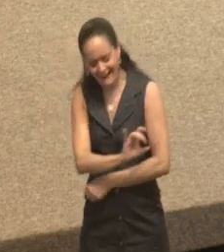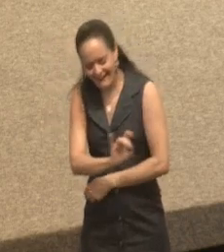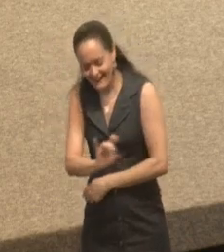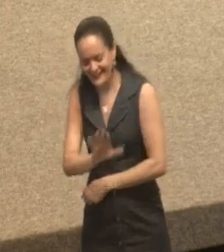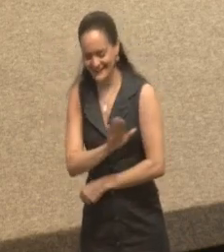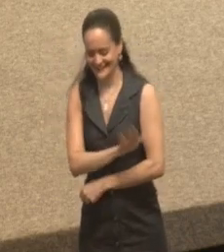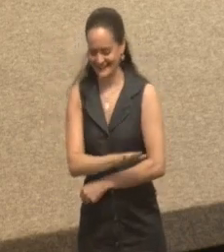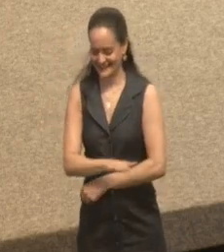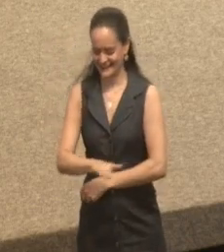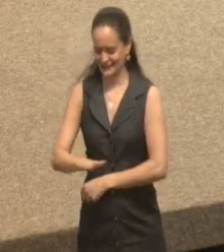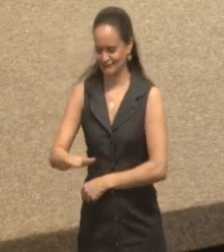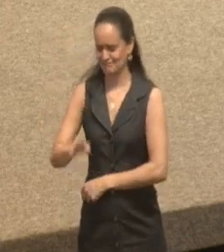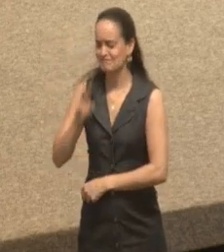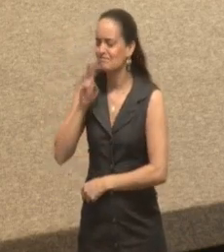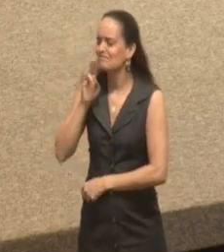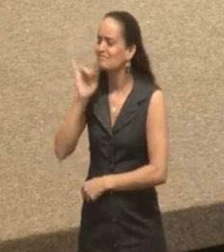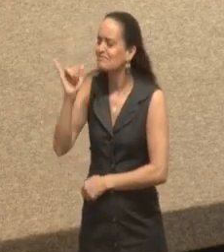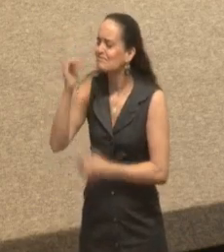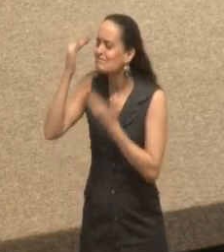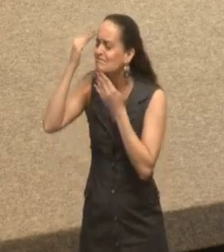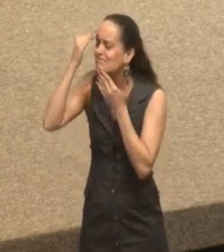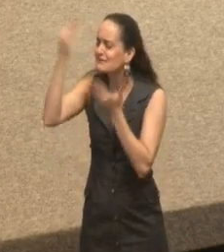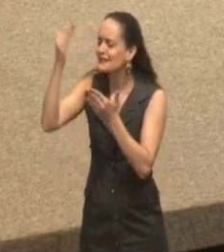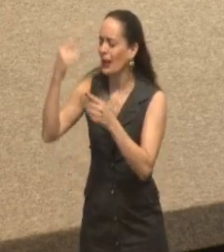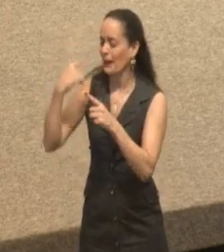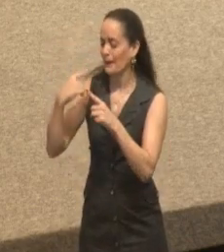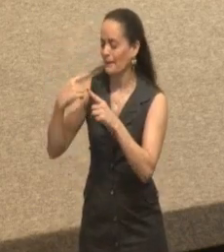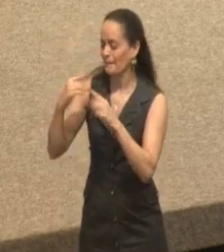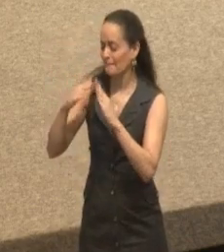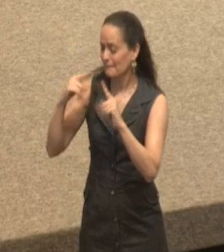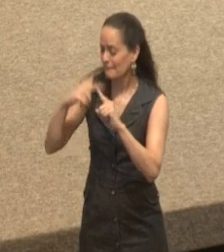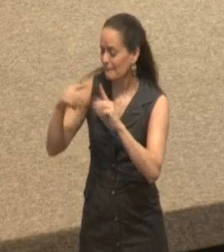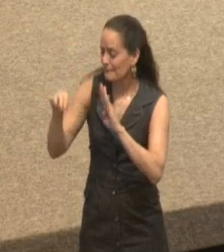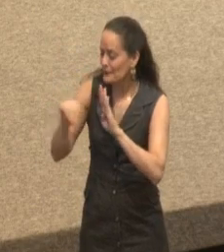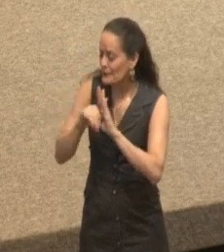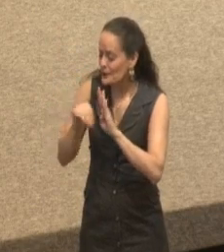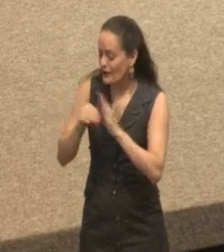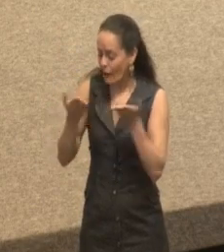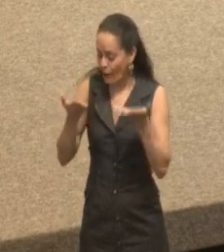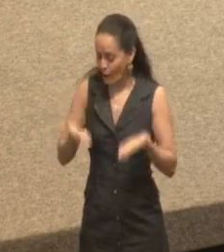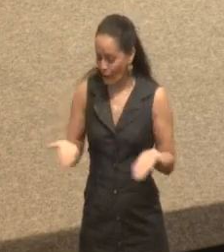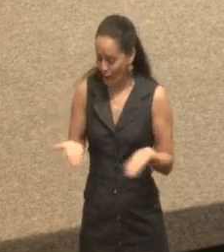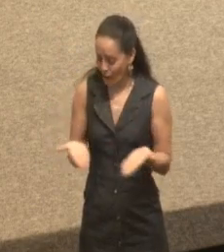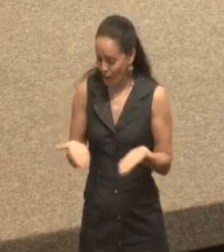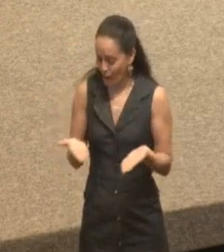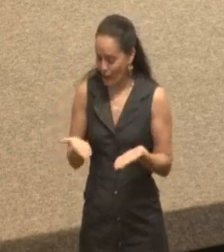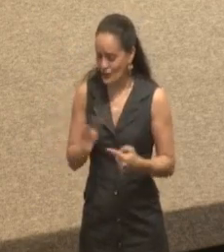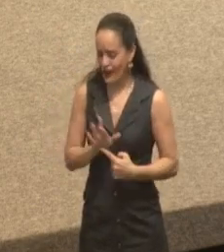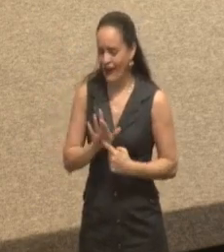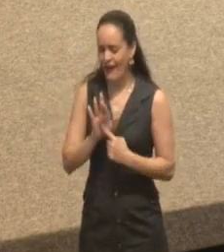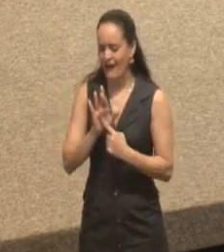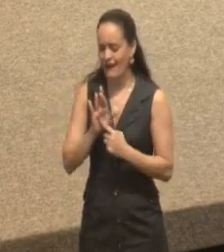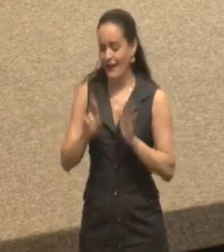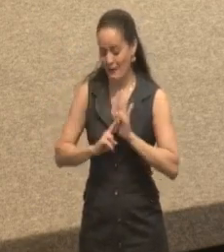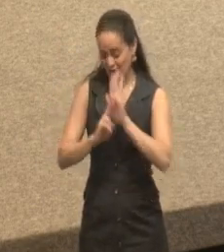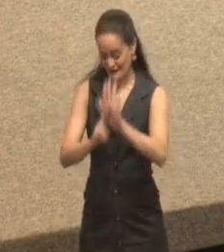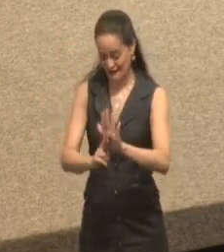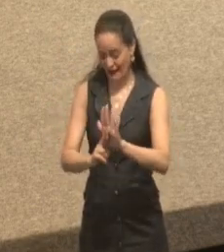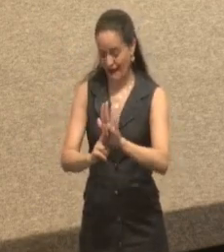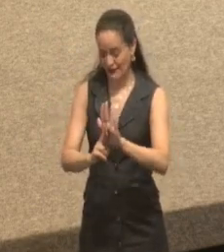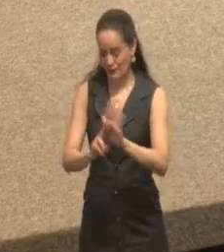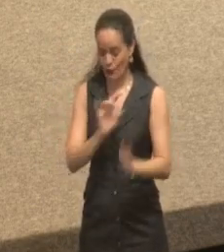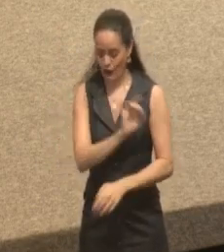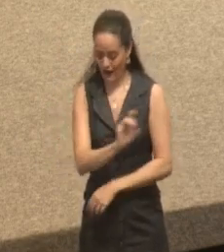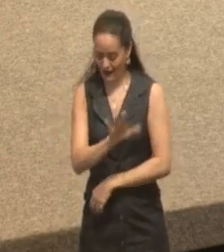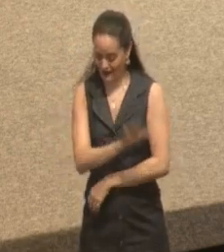crianças. Pai, nós somos gratos pela Igreja Memorial hoje que está aqui à frente, também representadas por elas, que não